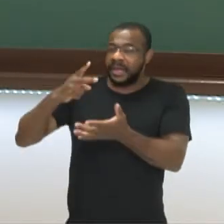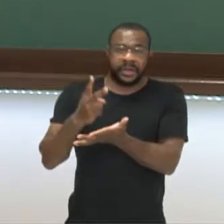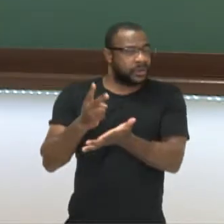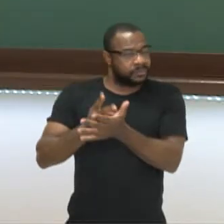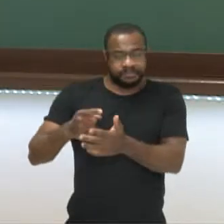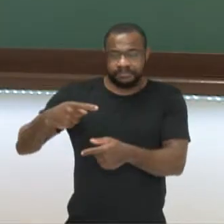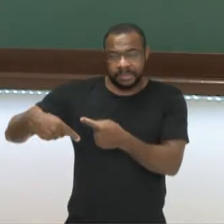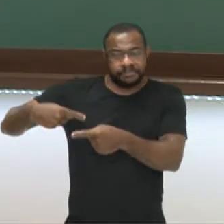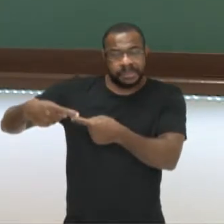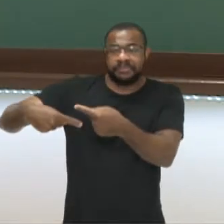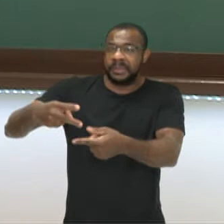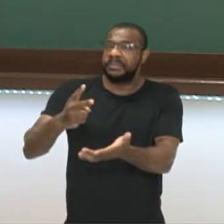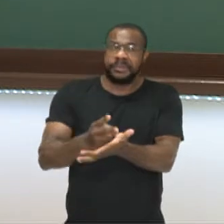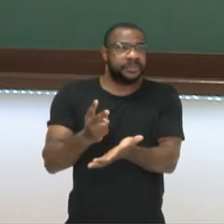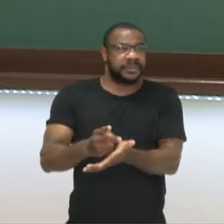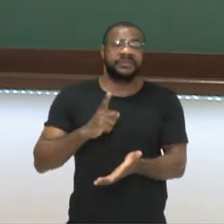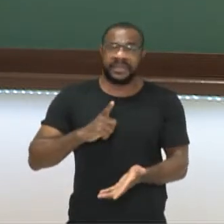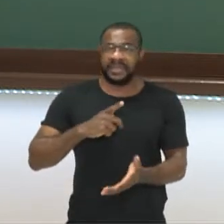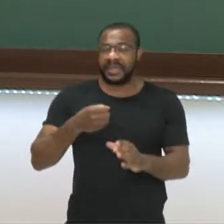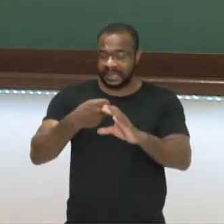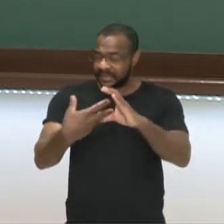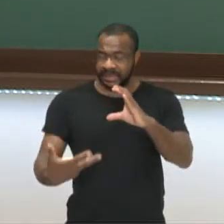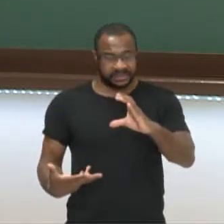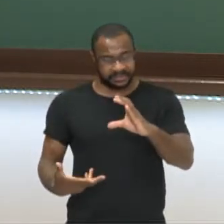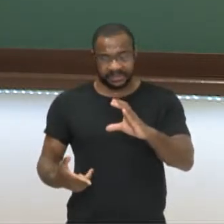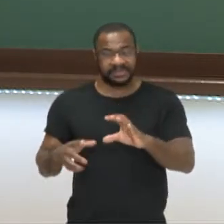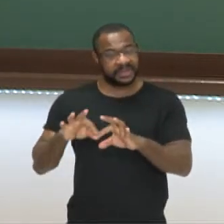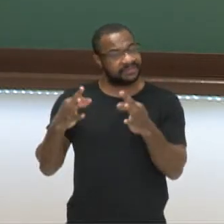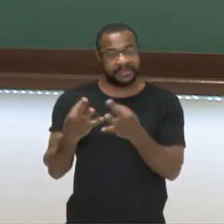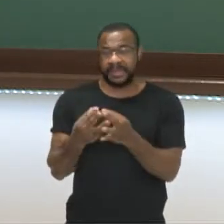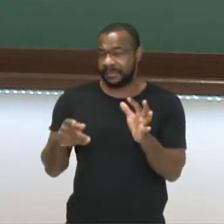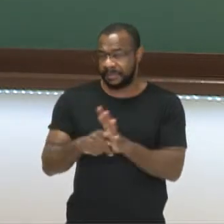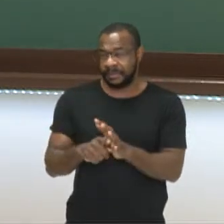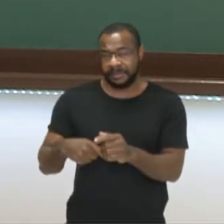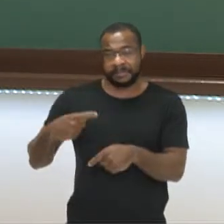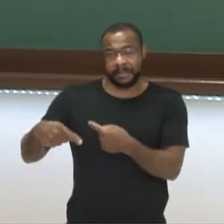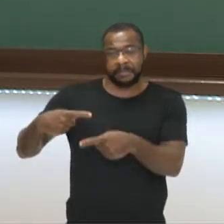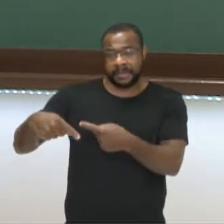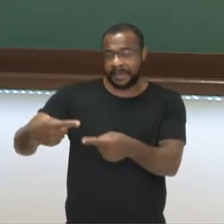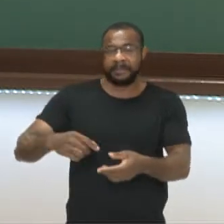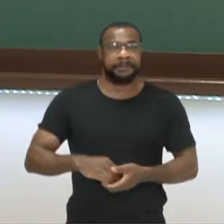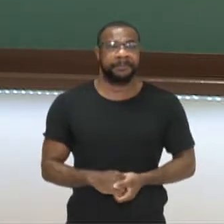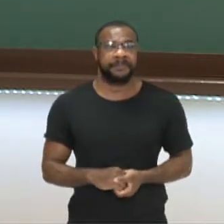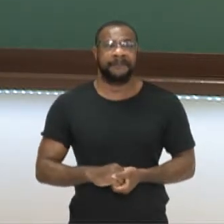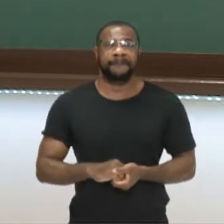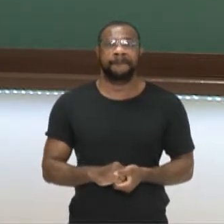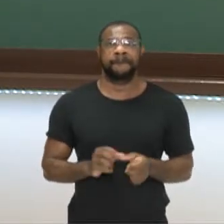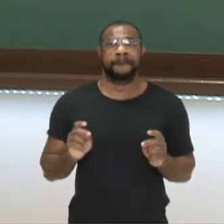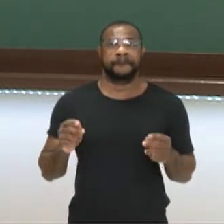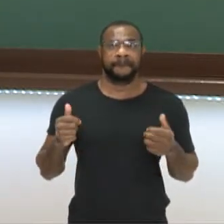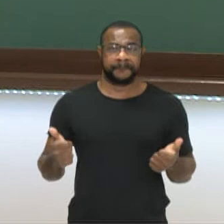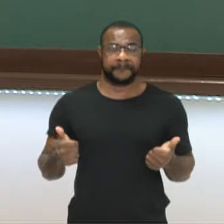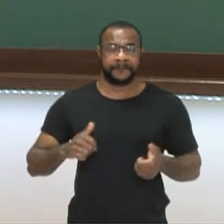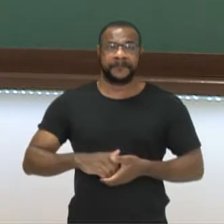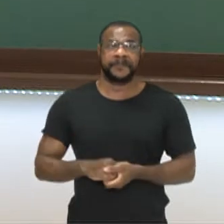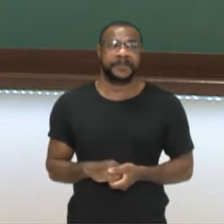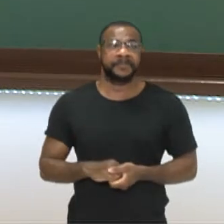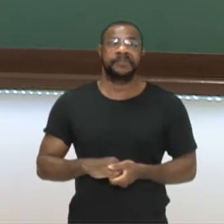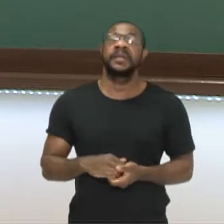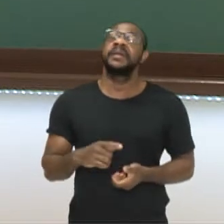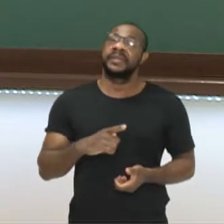continuar a ter características que já existem na família, dos antecedentes. Ok? Então, você